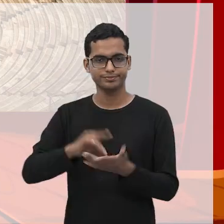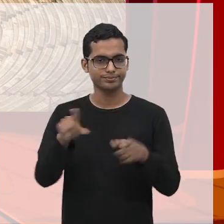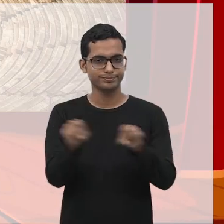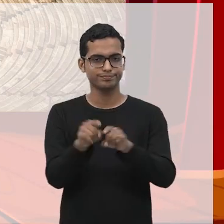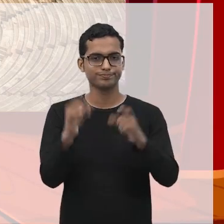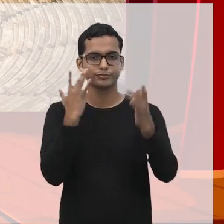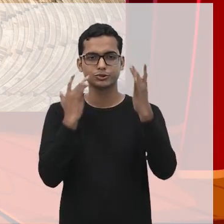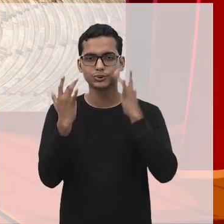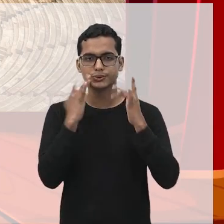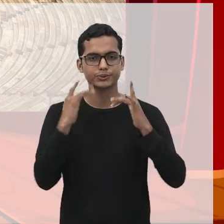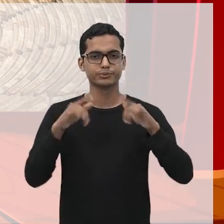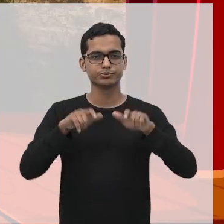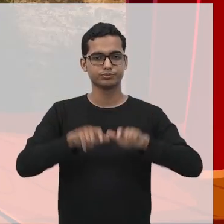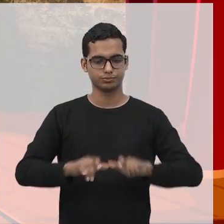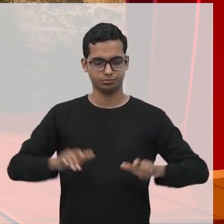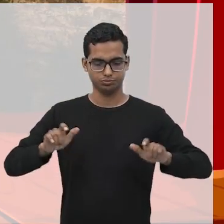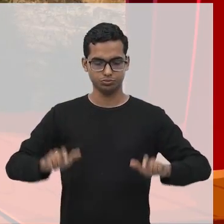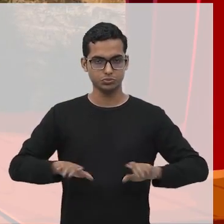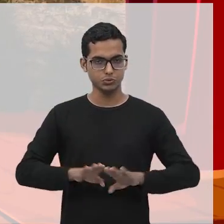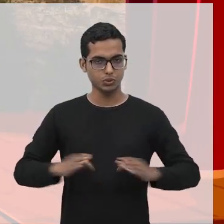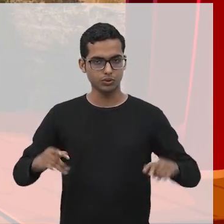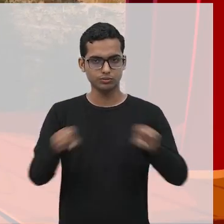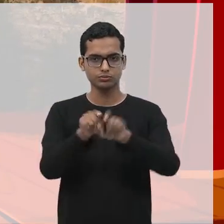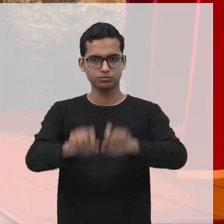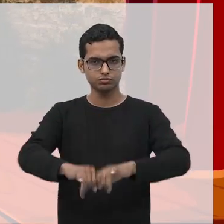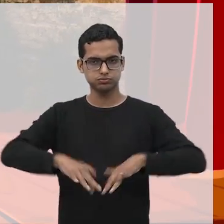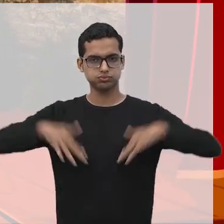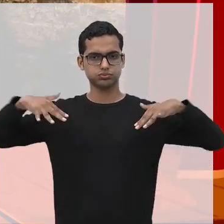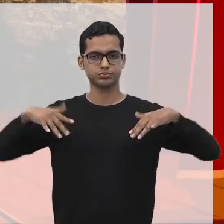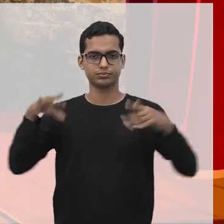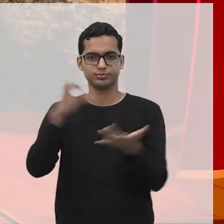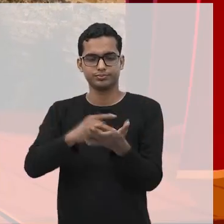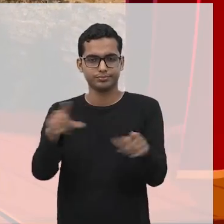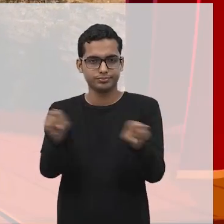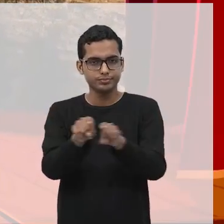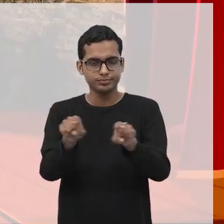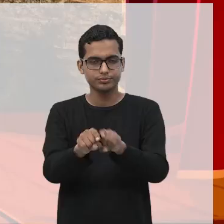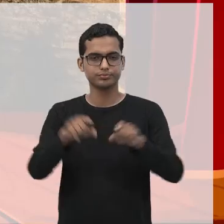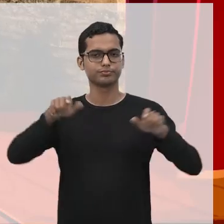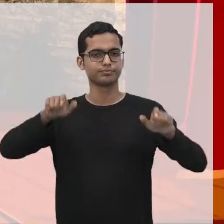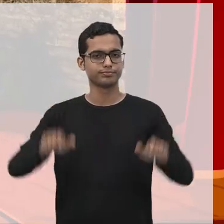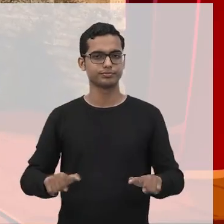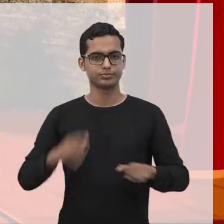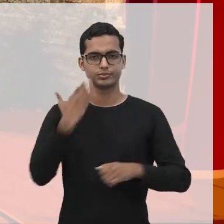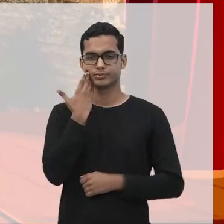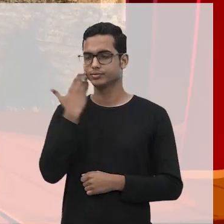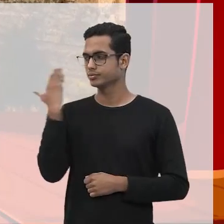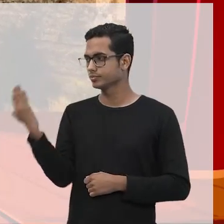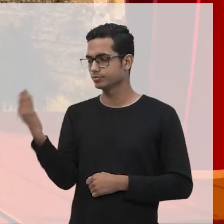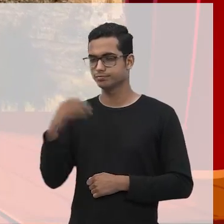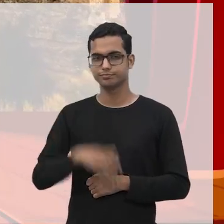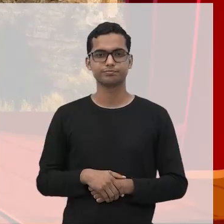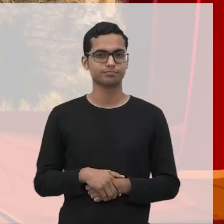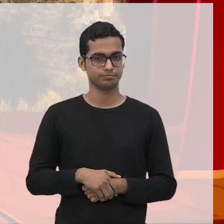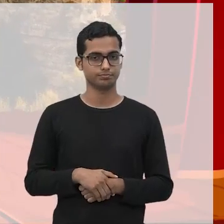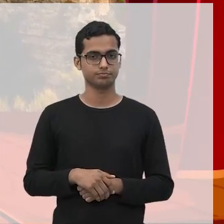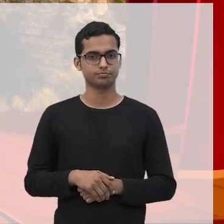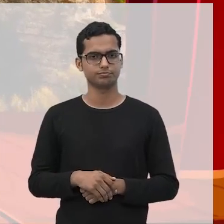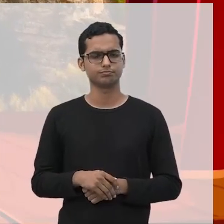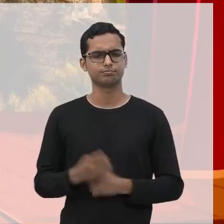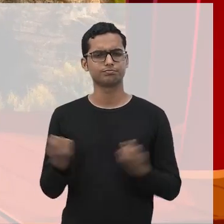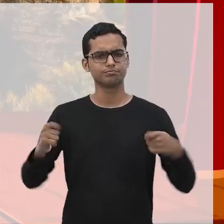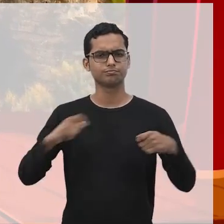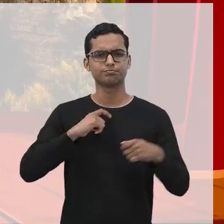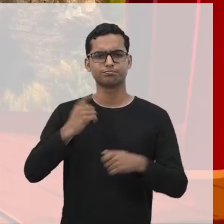aqui atrás de mim, nós temos um cenário, ou seja, um cenário virtual, onde podemos viajar